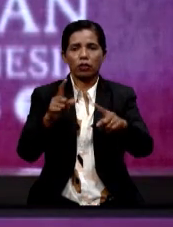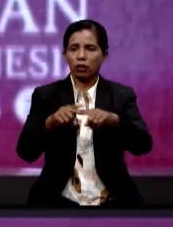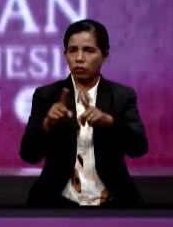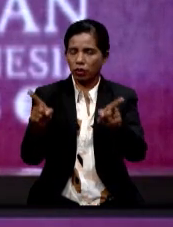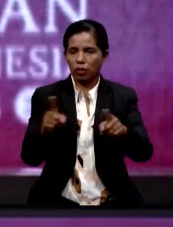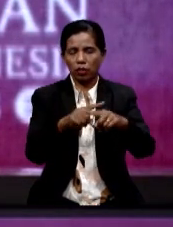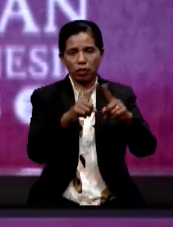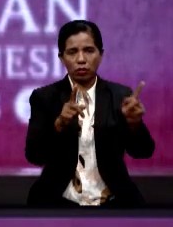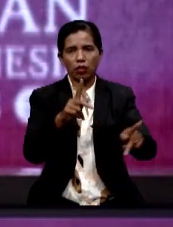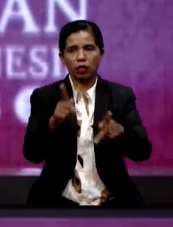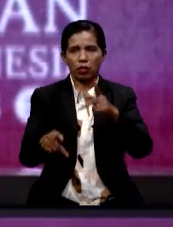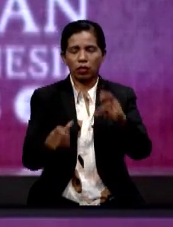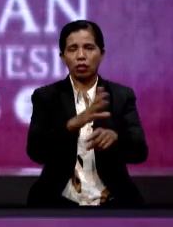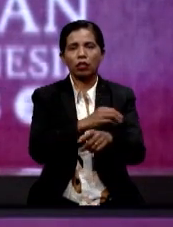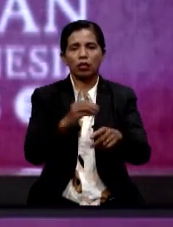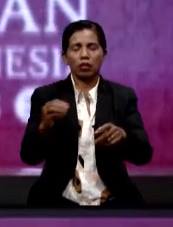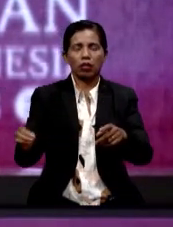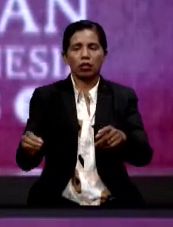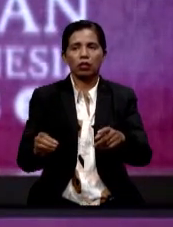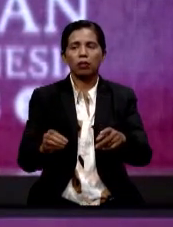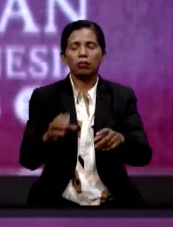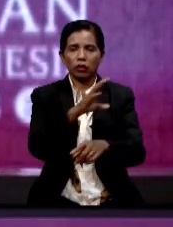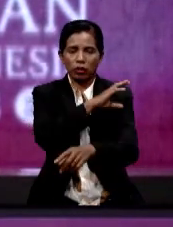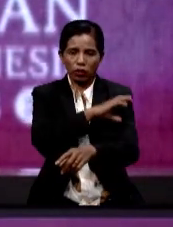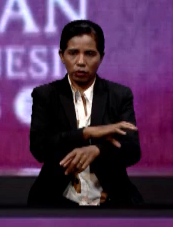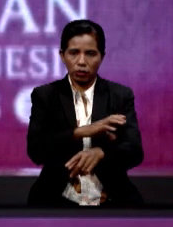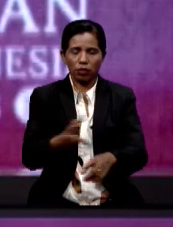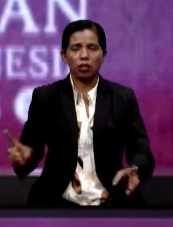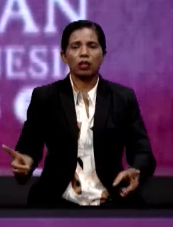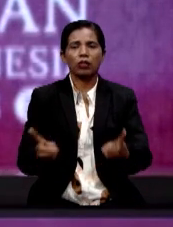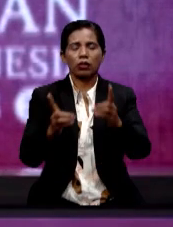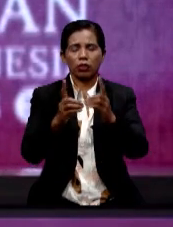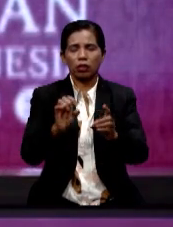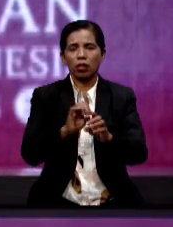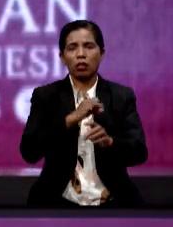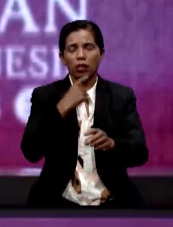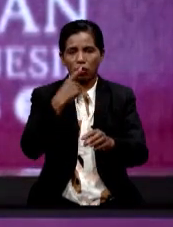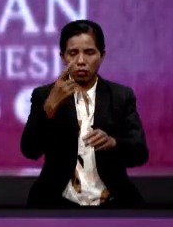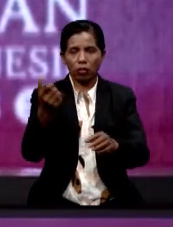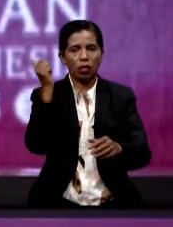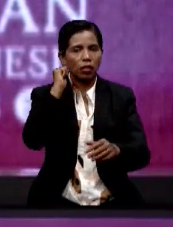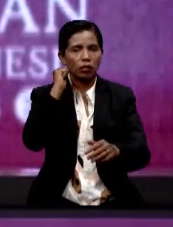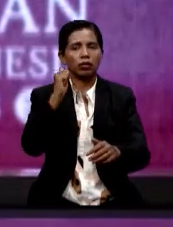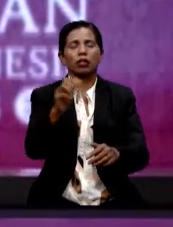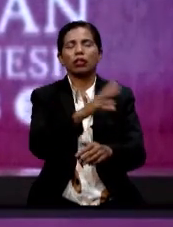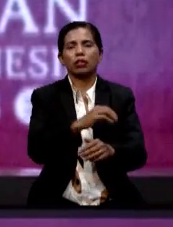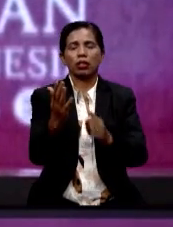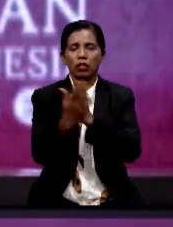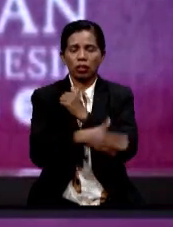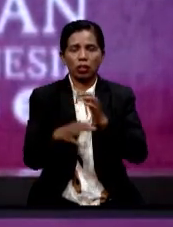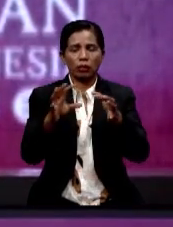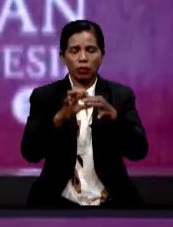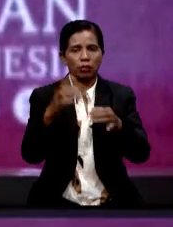no inteligência artificial, no quadro de segurança contraditório, ao louva ASEAN, no nação membro ASEAN e papel